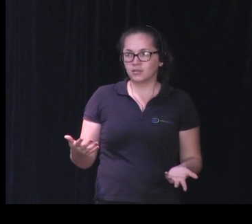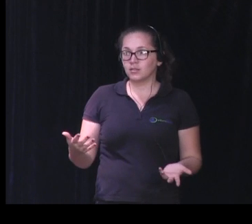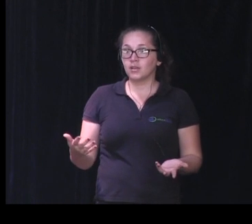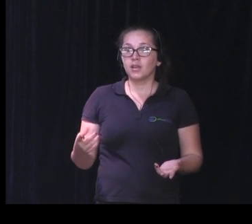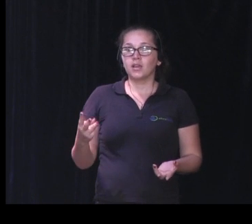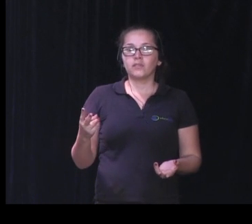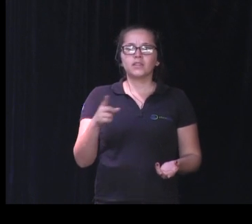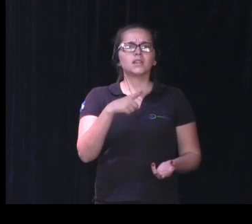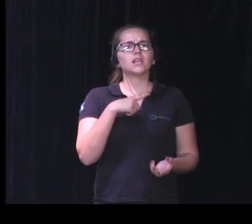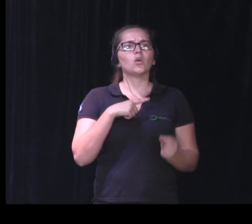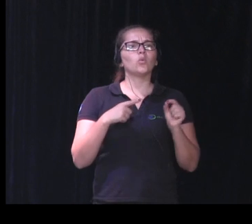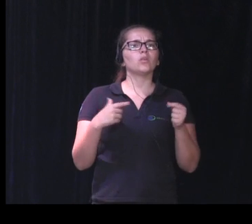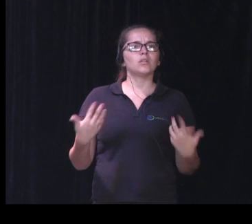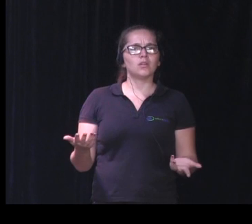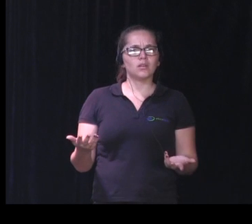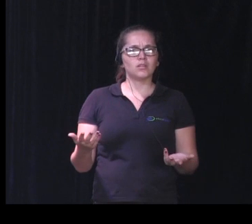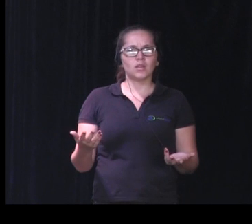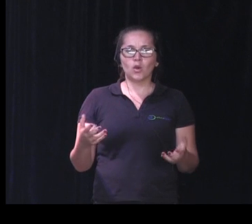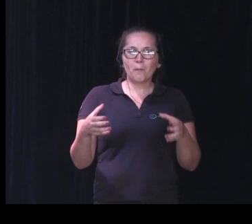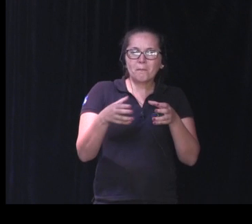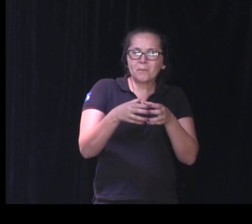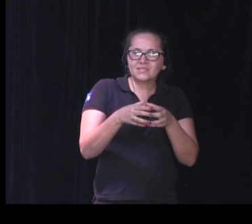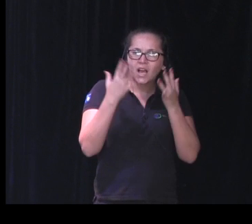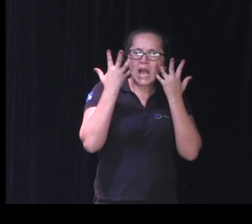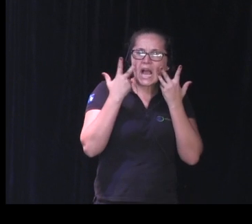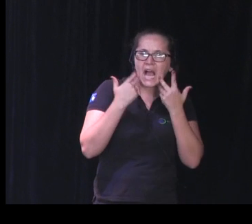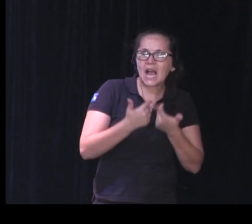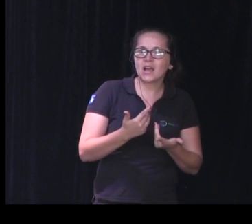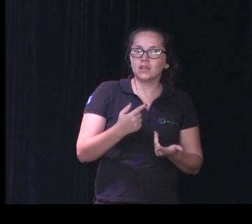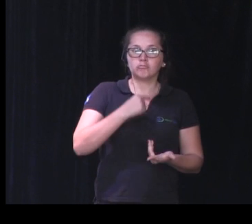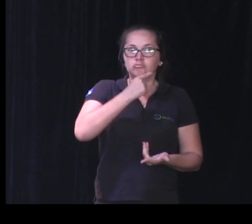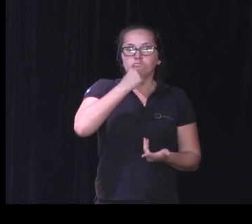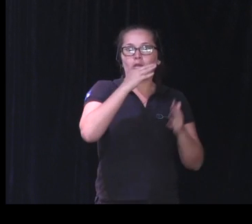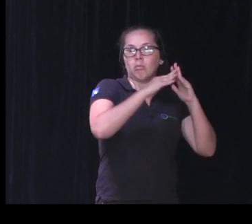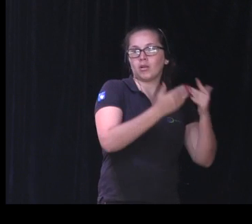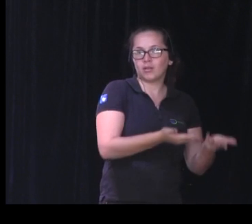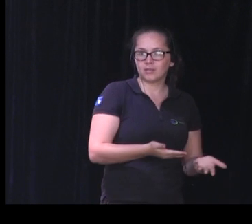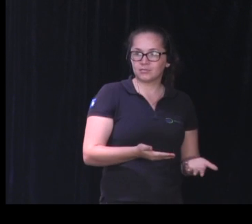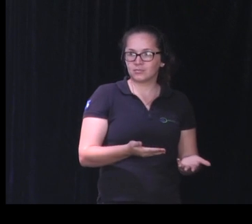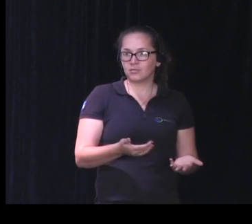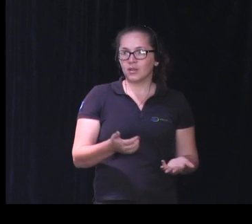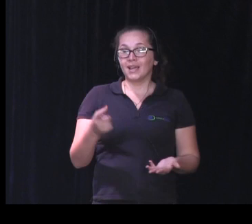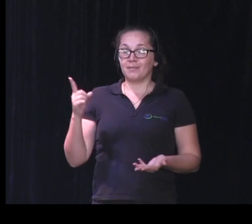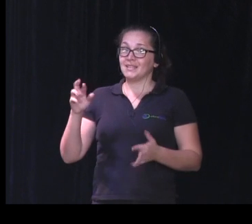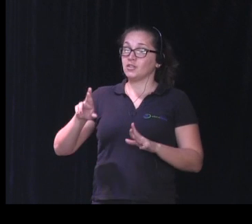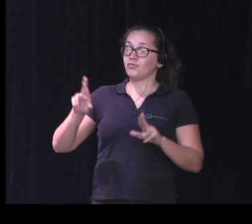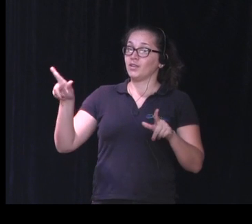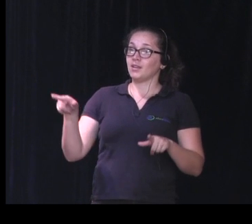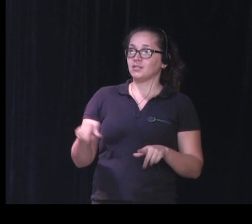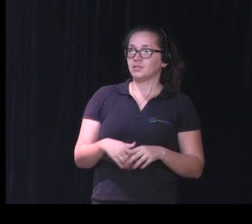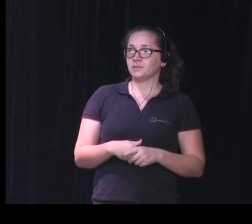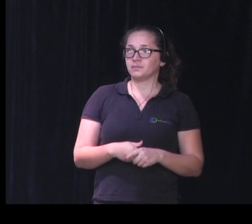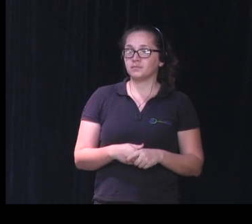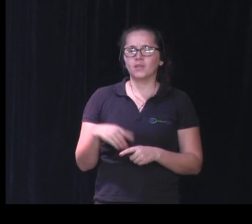da África. E o que você tem ali é uma selva conjunta. É quase impossível morar ali.